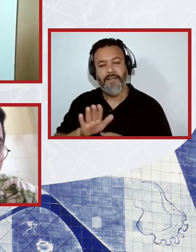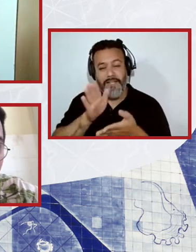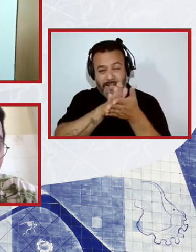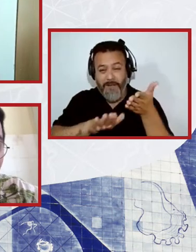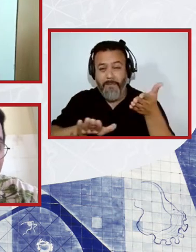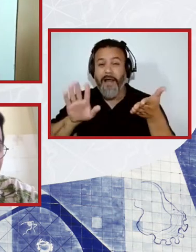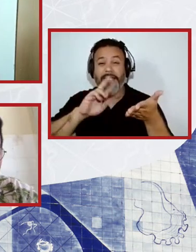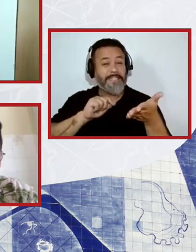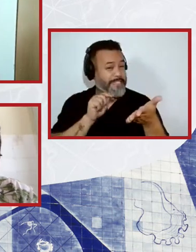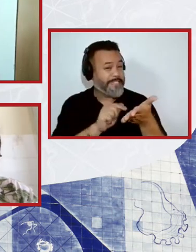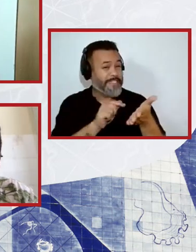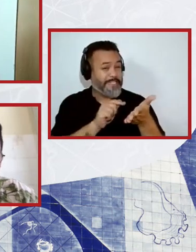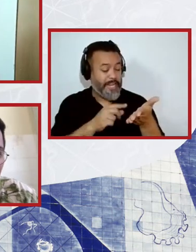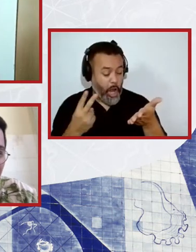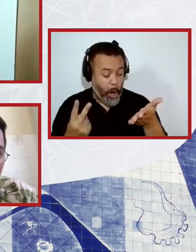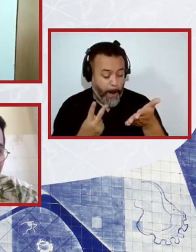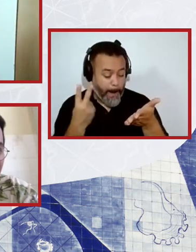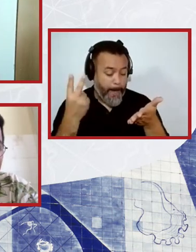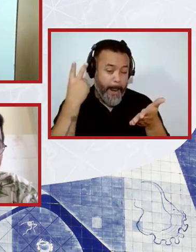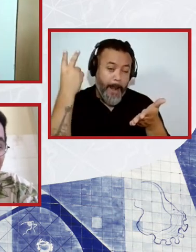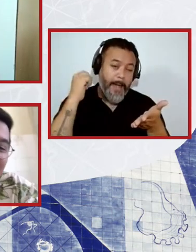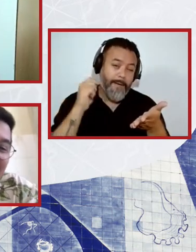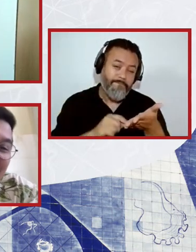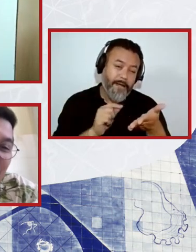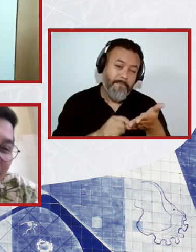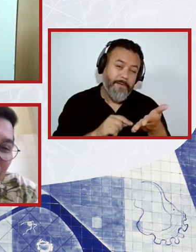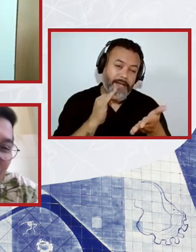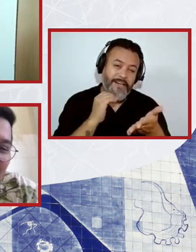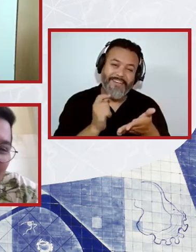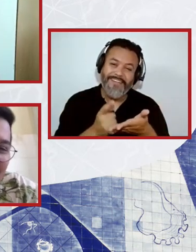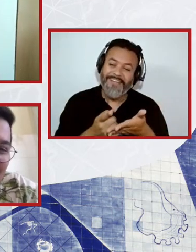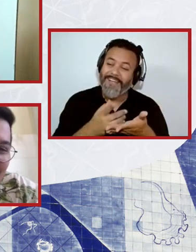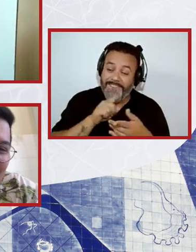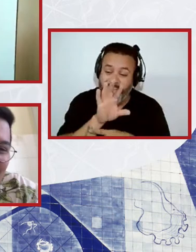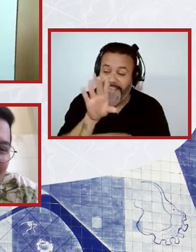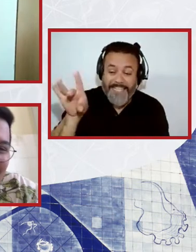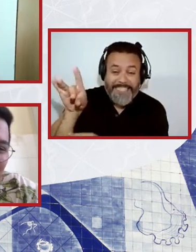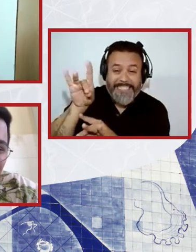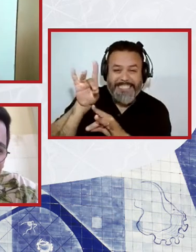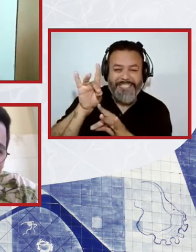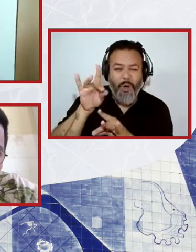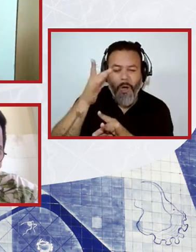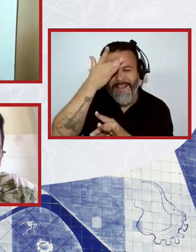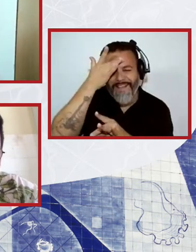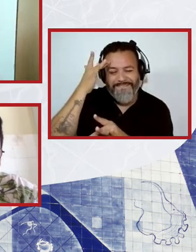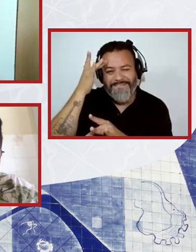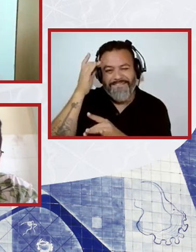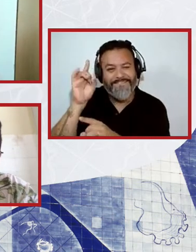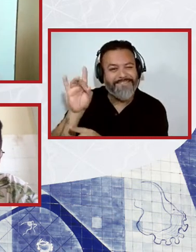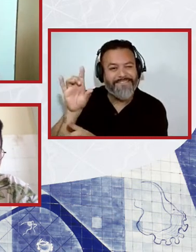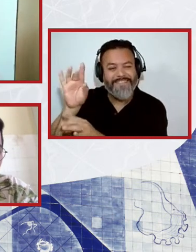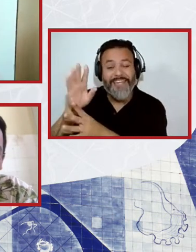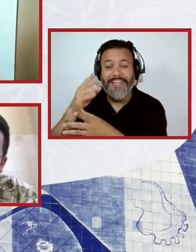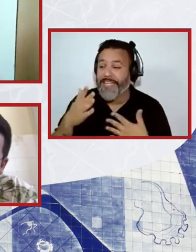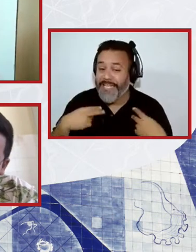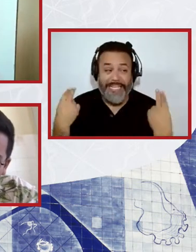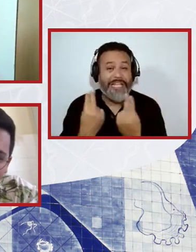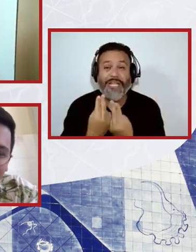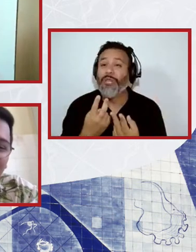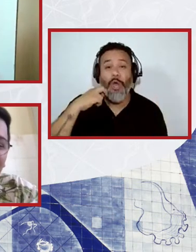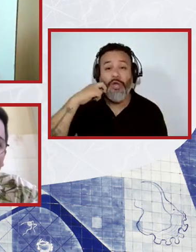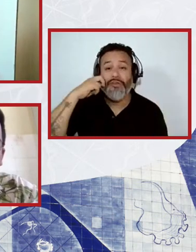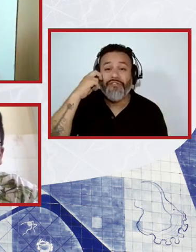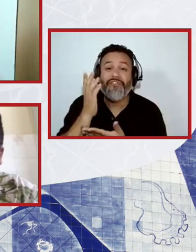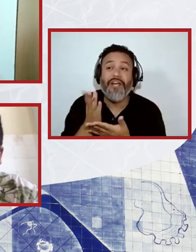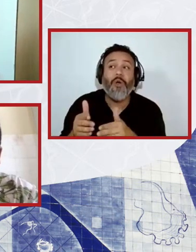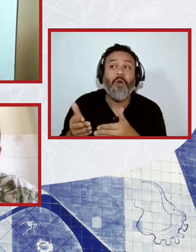ouro, porque ela vai lá naquelas pessoas que a gente ficaria com vergonha de convidar, porque acha que a pessoa, a Marli vai